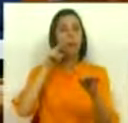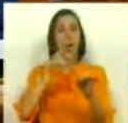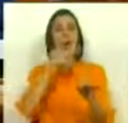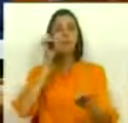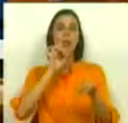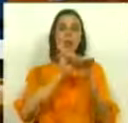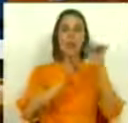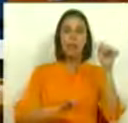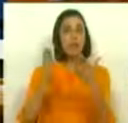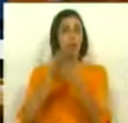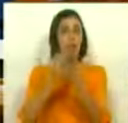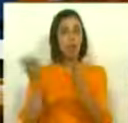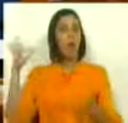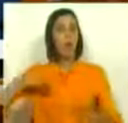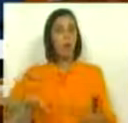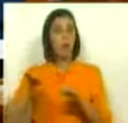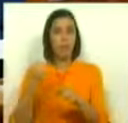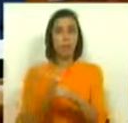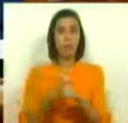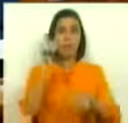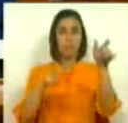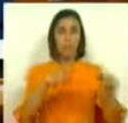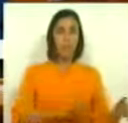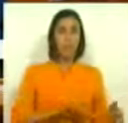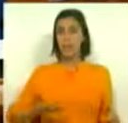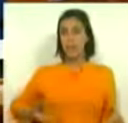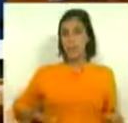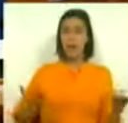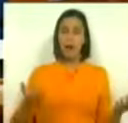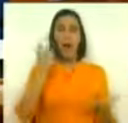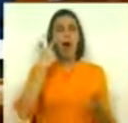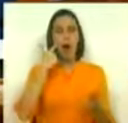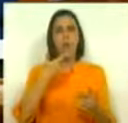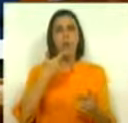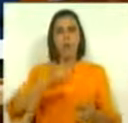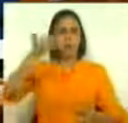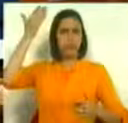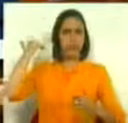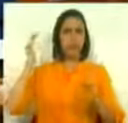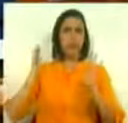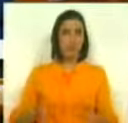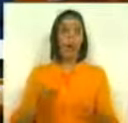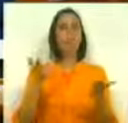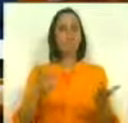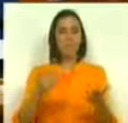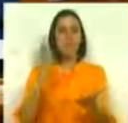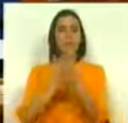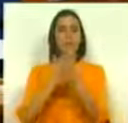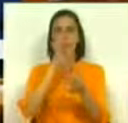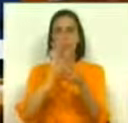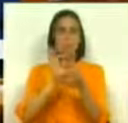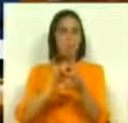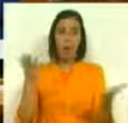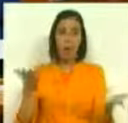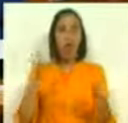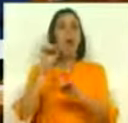visem a qualificação escolar e profissional de trabalhadores desempregados de longa e de muito longa duração, com baixa